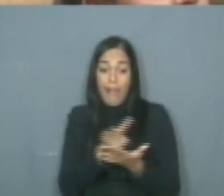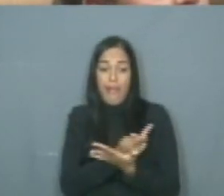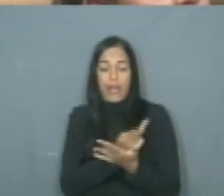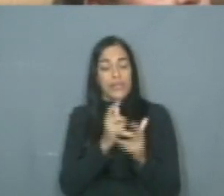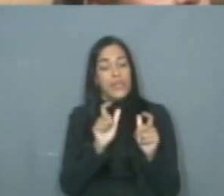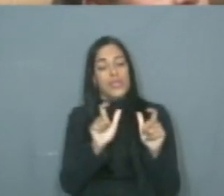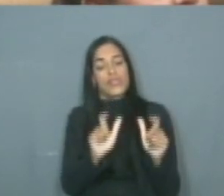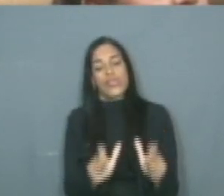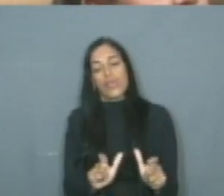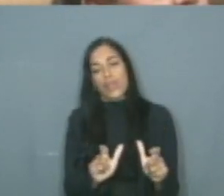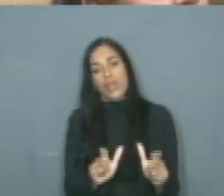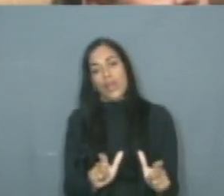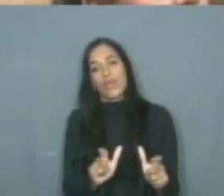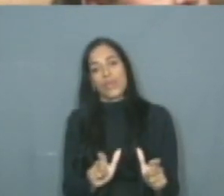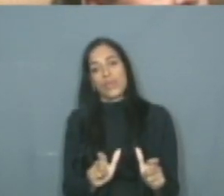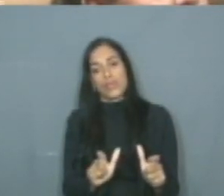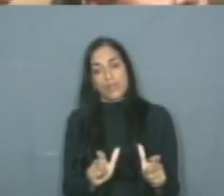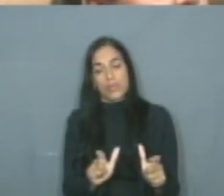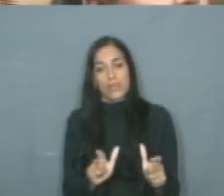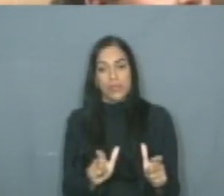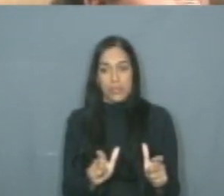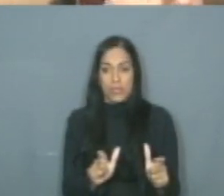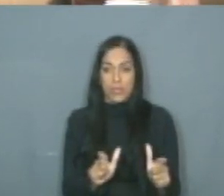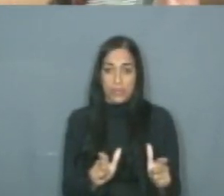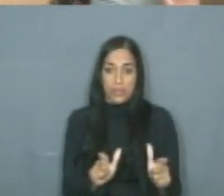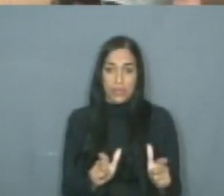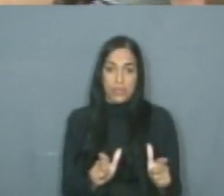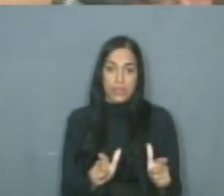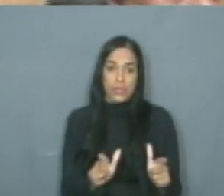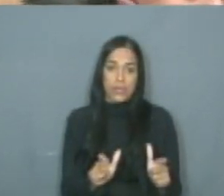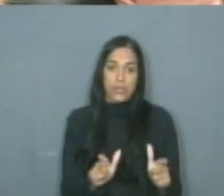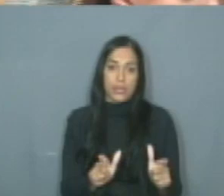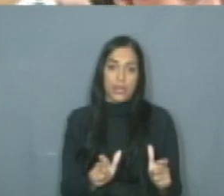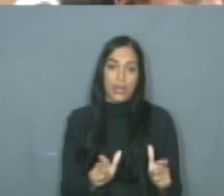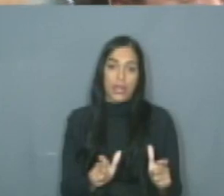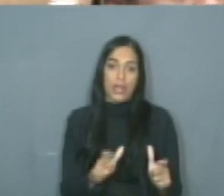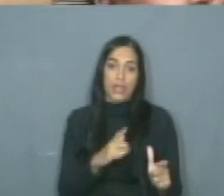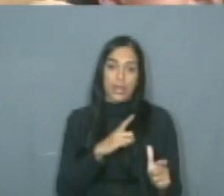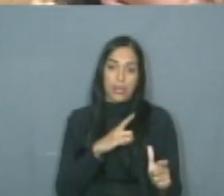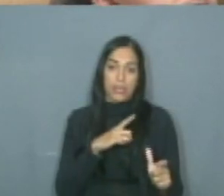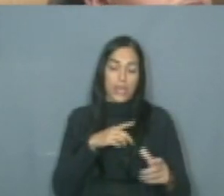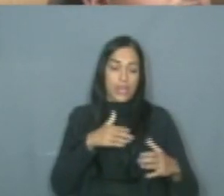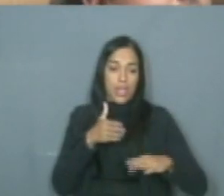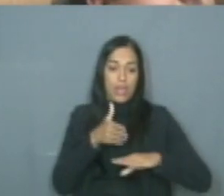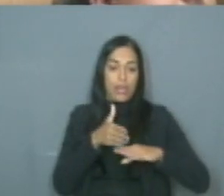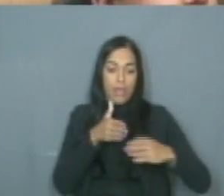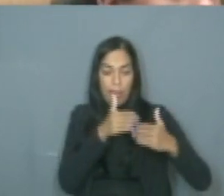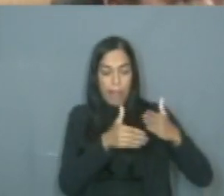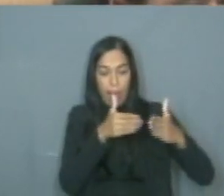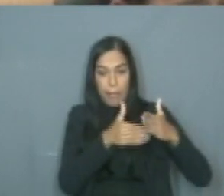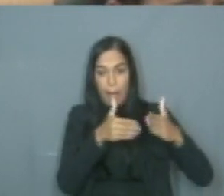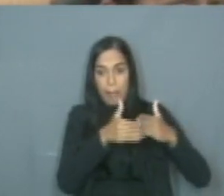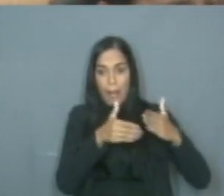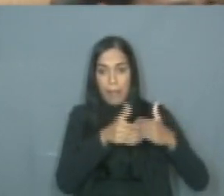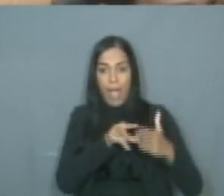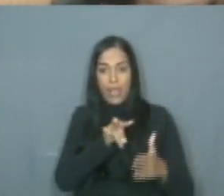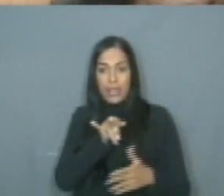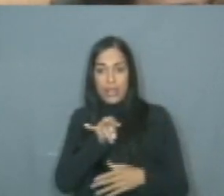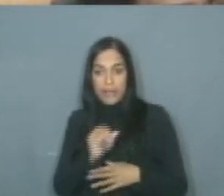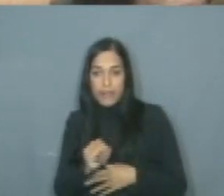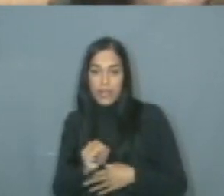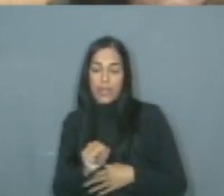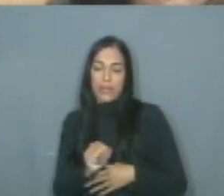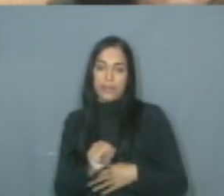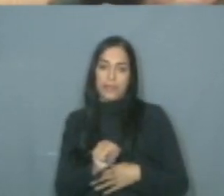lugar irregular, você está ali porque existe alguma obstrução da via. Se você